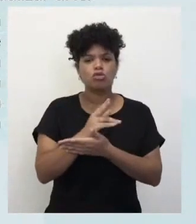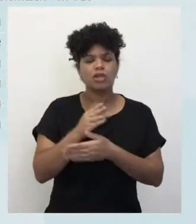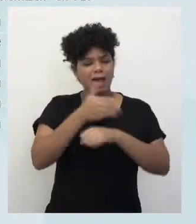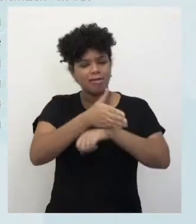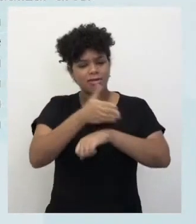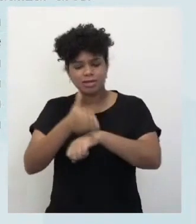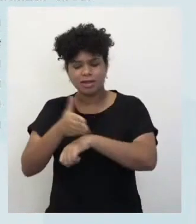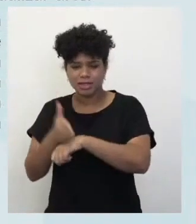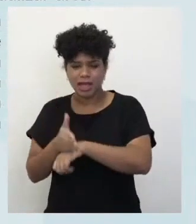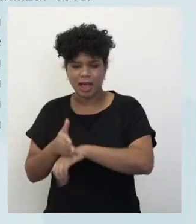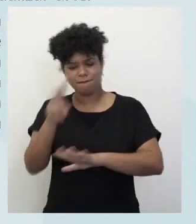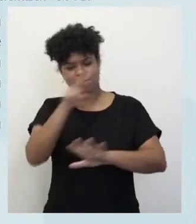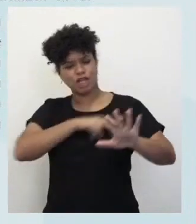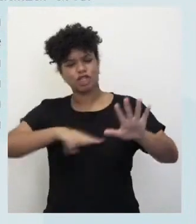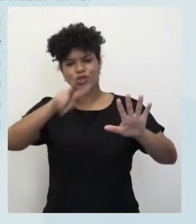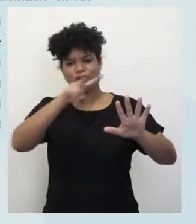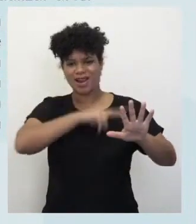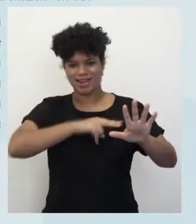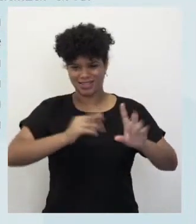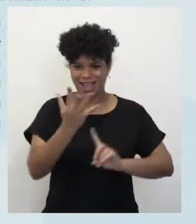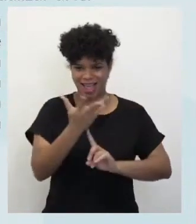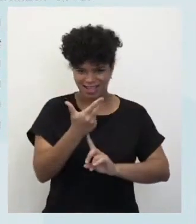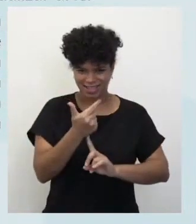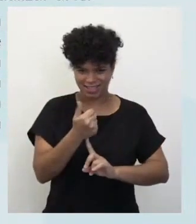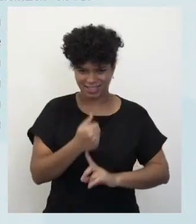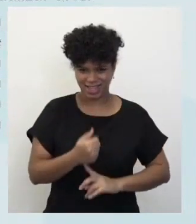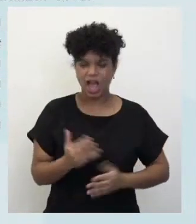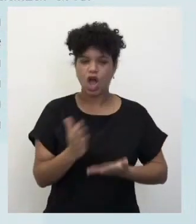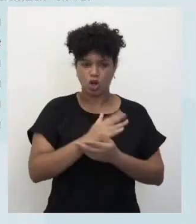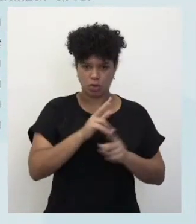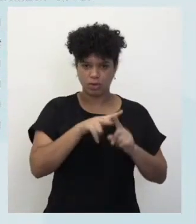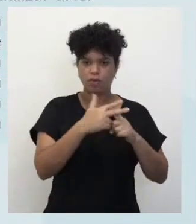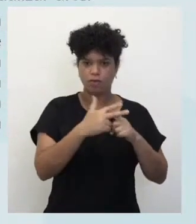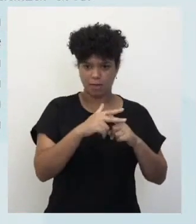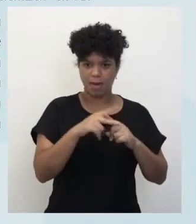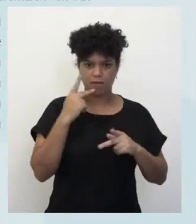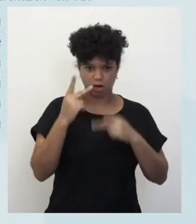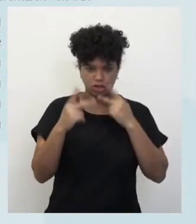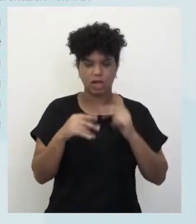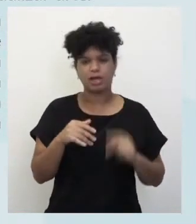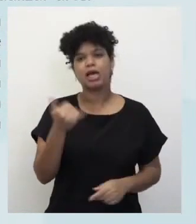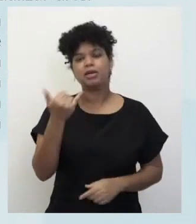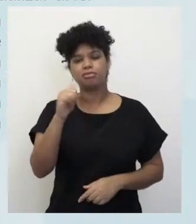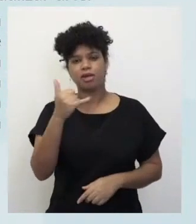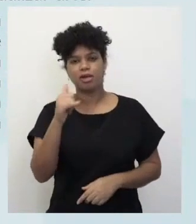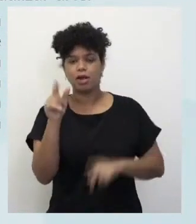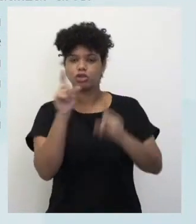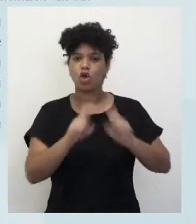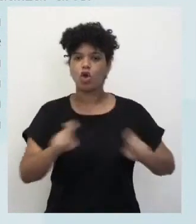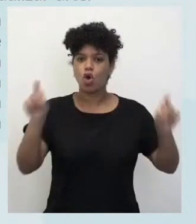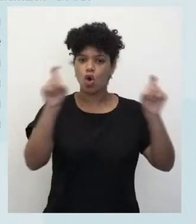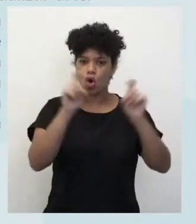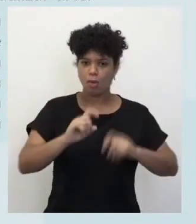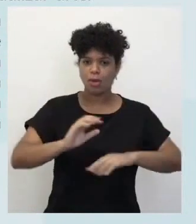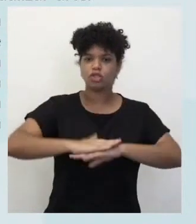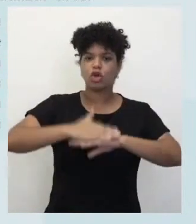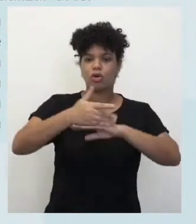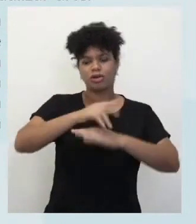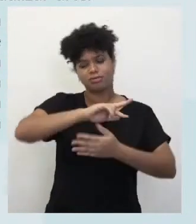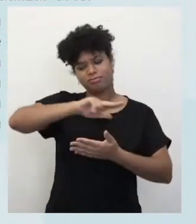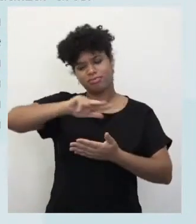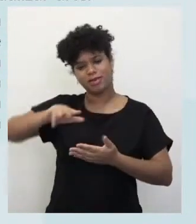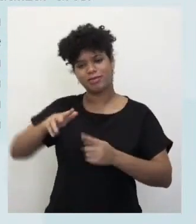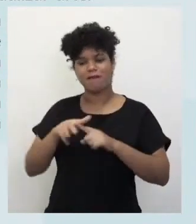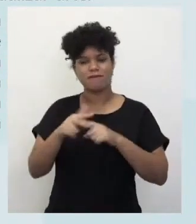arte. Então, aquelas formas que a gente até citou antes, né? Celulares, computadores, né? E várias outras ferramentas,